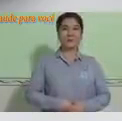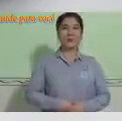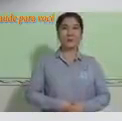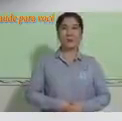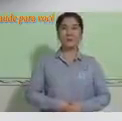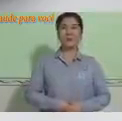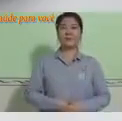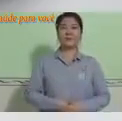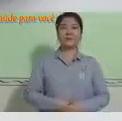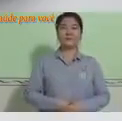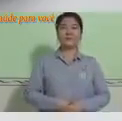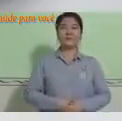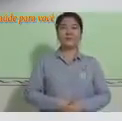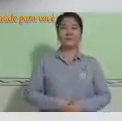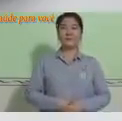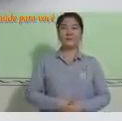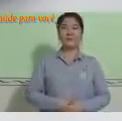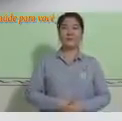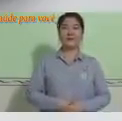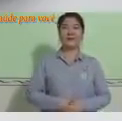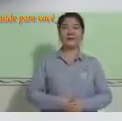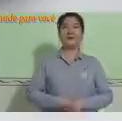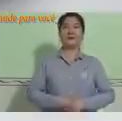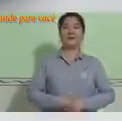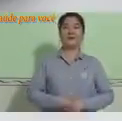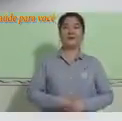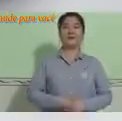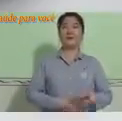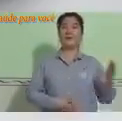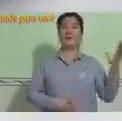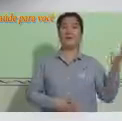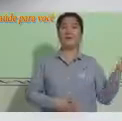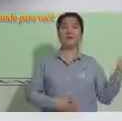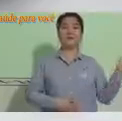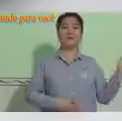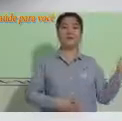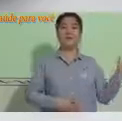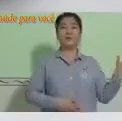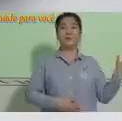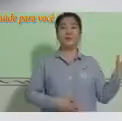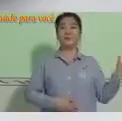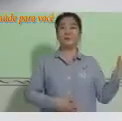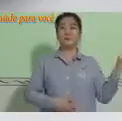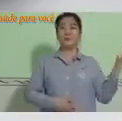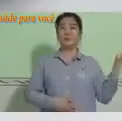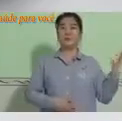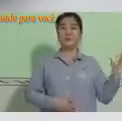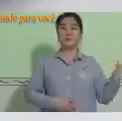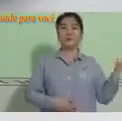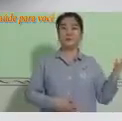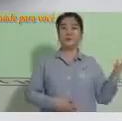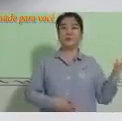A, V, E, R, M, L, H, A, E, I, N, F, L, A, M, A, D, A, C, O, M, C, O, R, de framboesa, ponto e